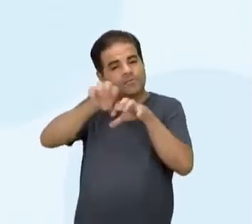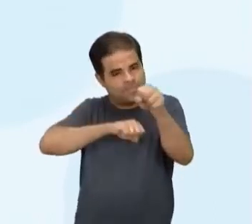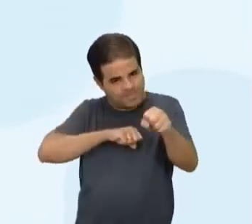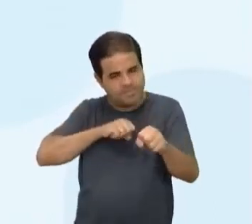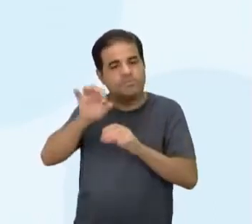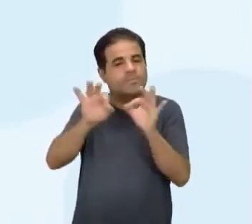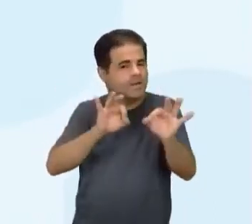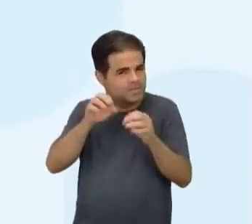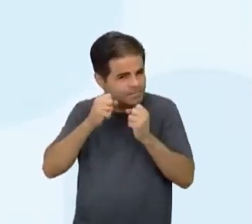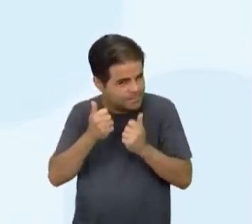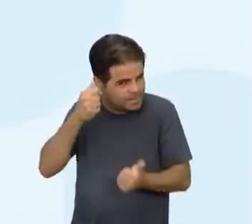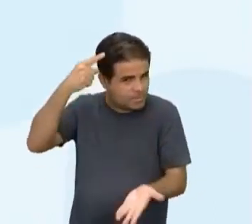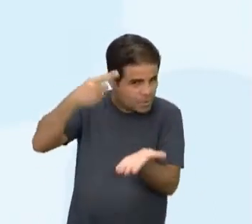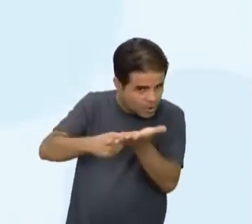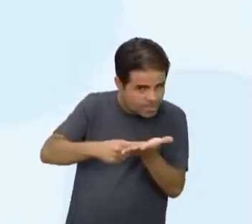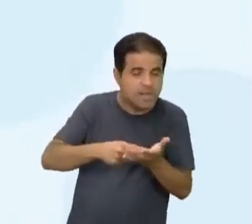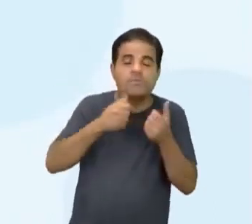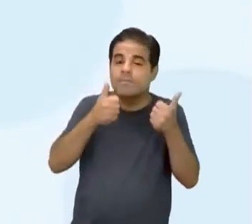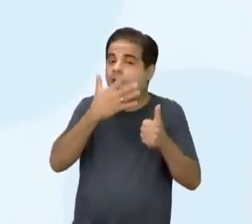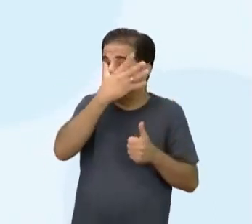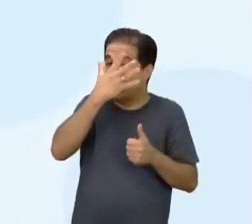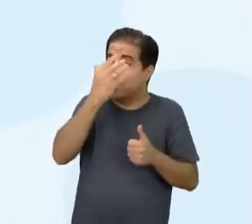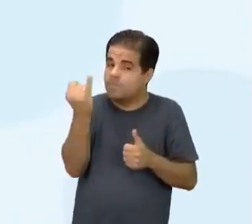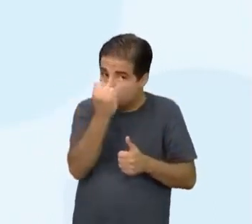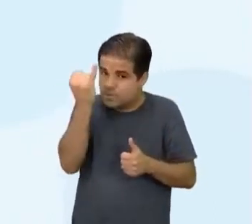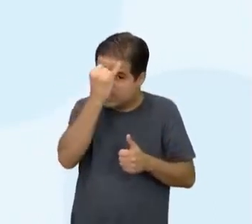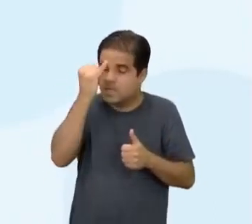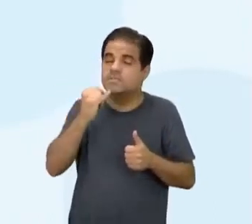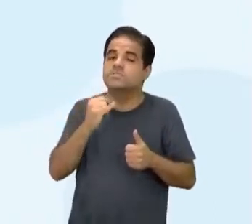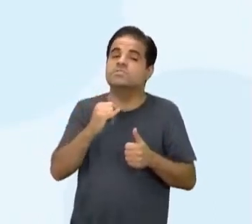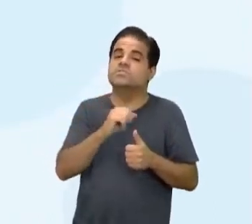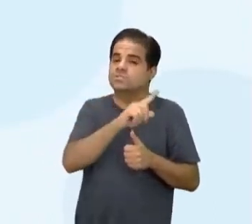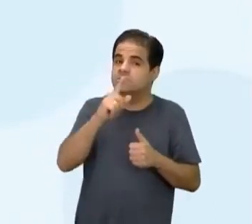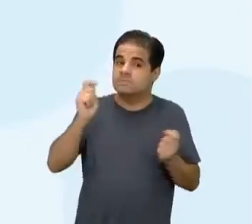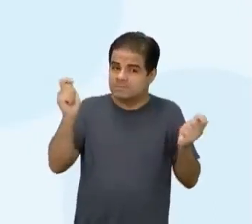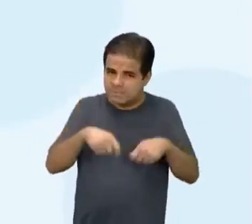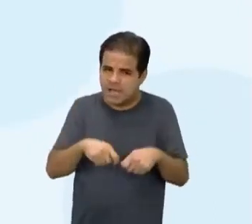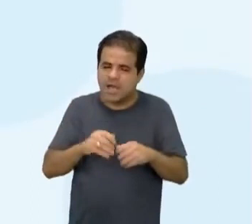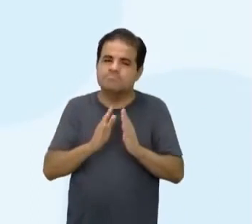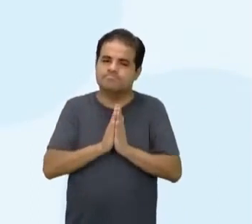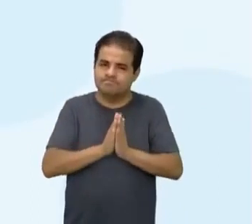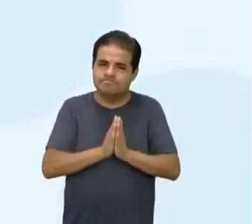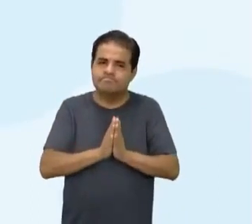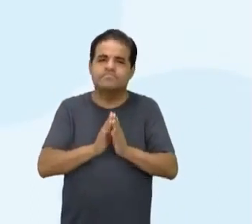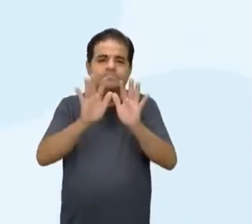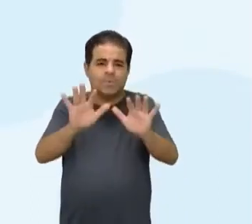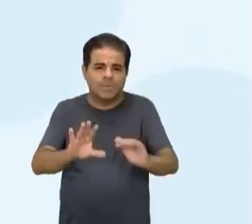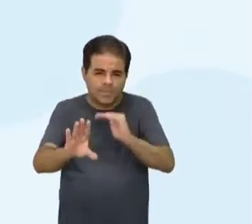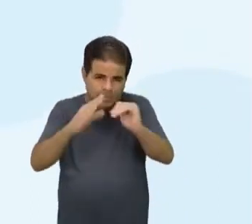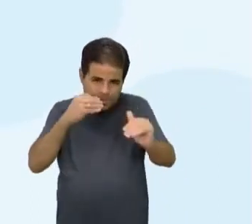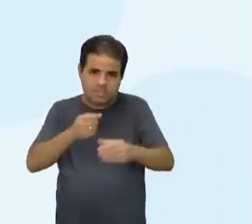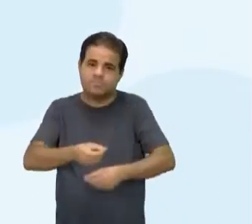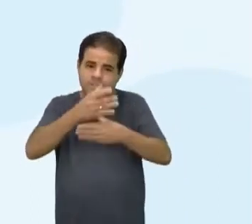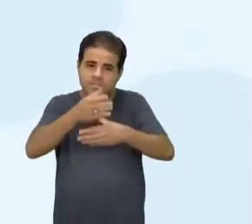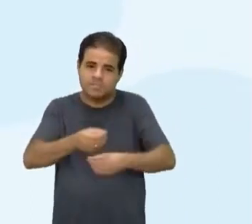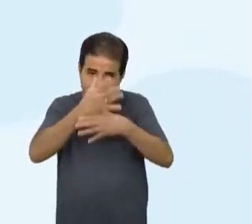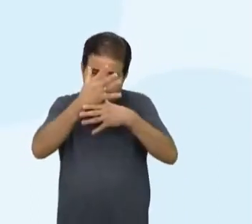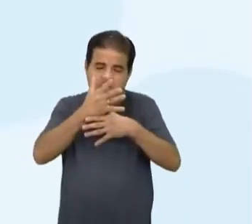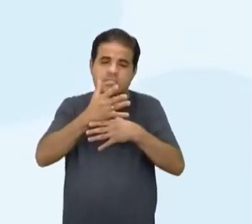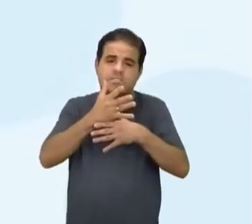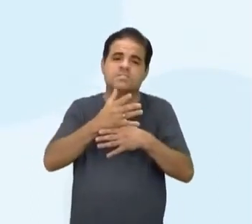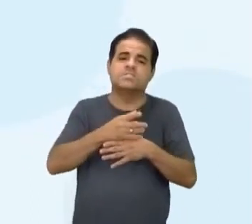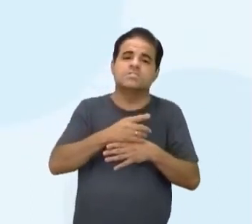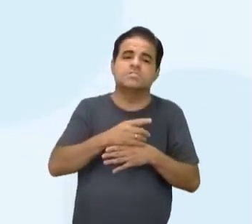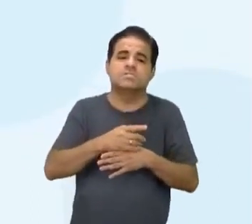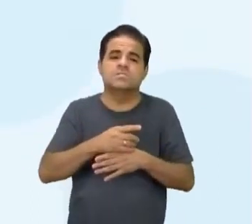aí do planejamento, tá bom? Mas é importante que, além, né, quem puder, claro, escrever no chat agora é bem legal, mas quem puder